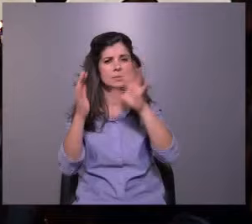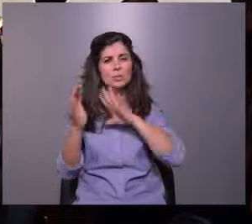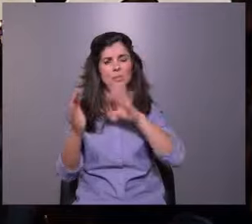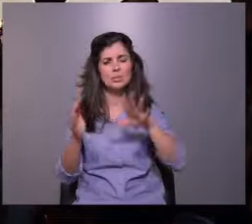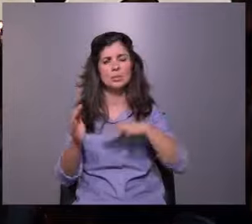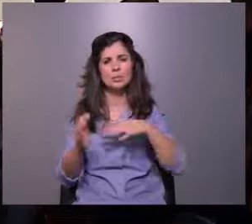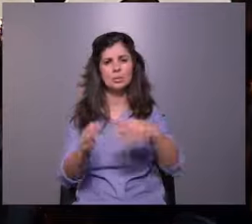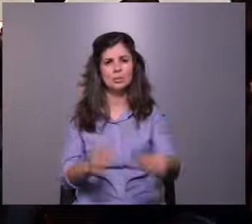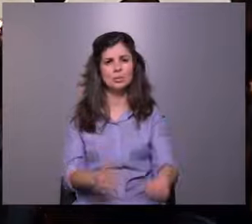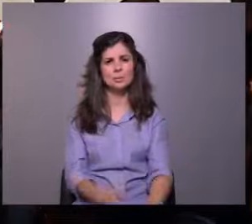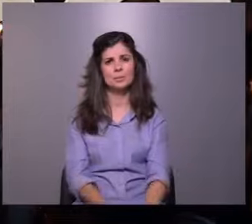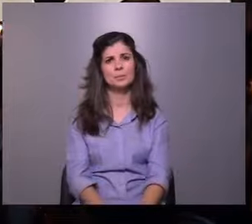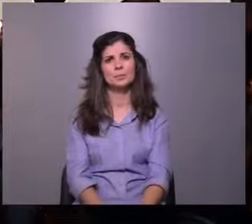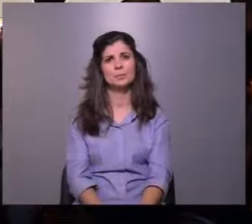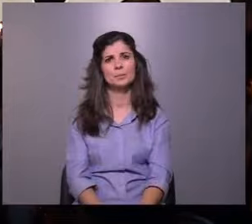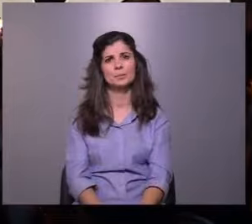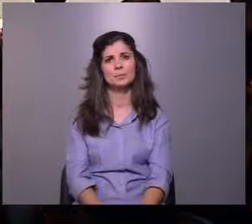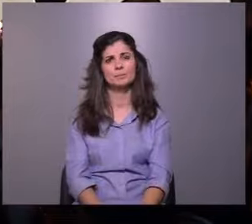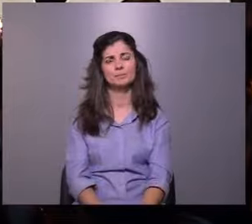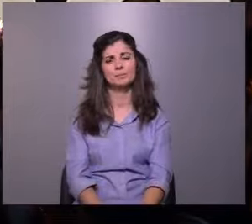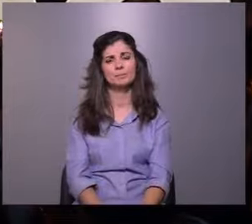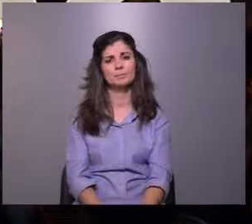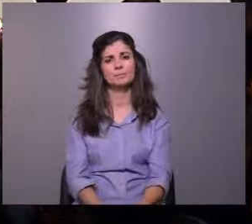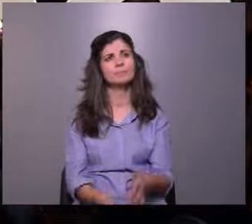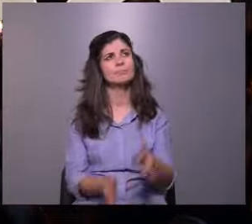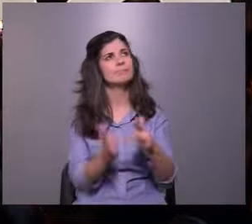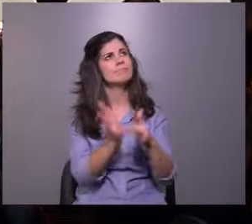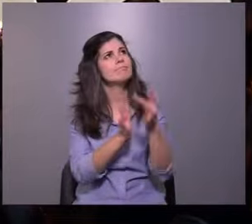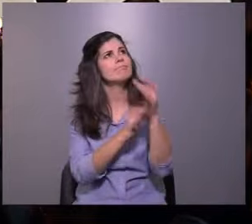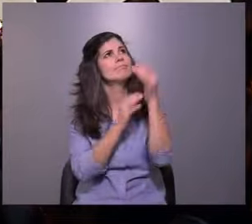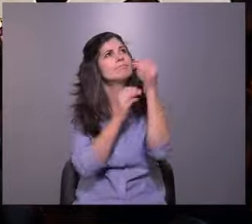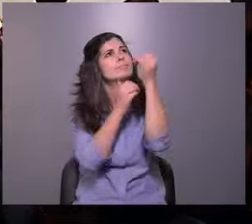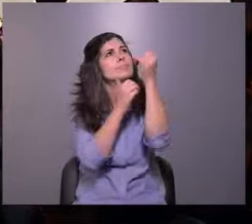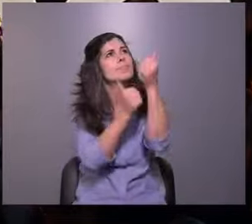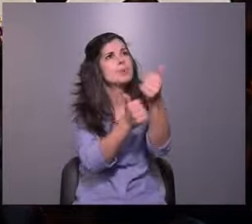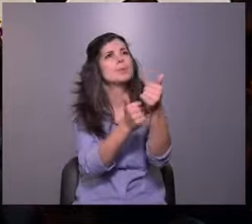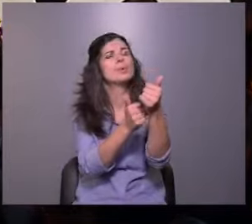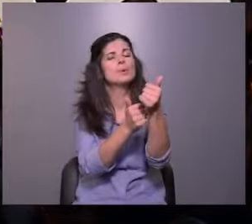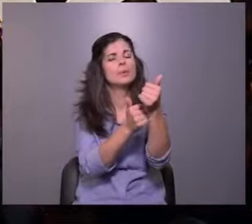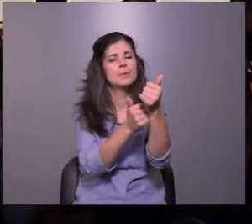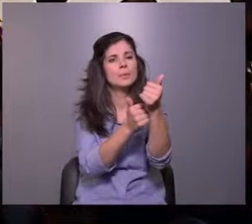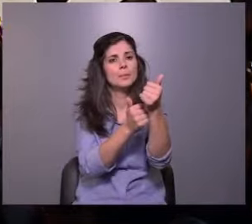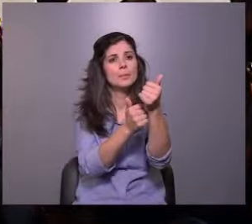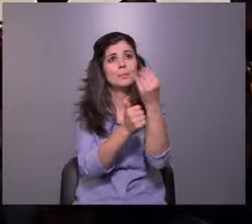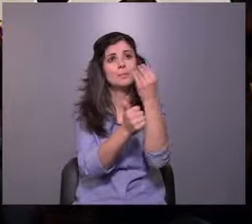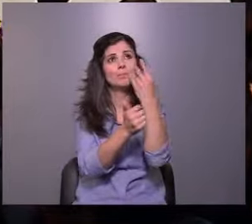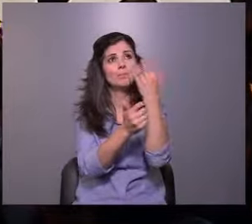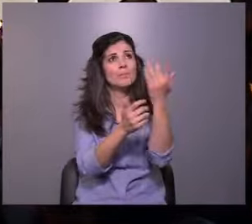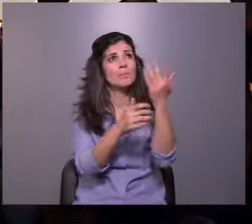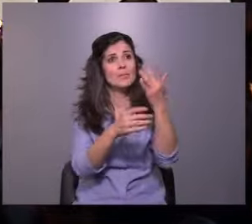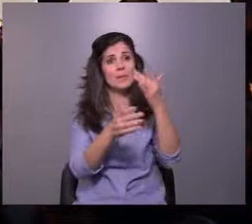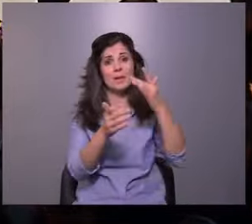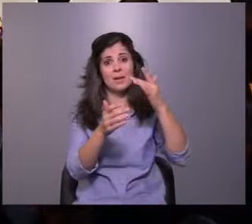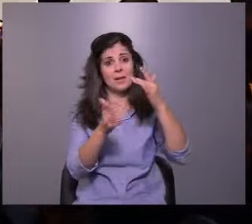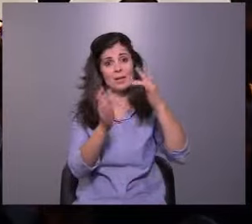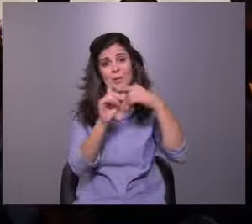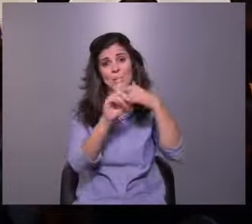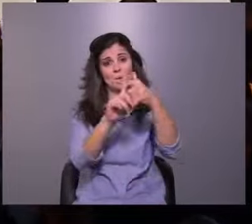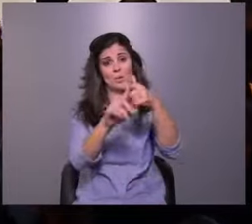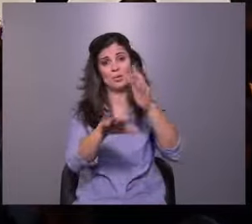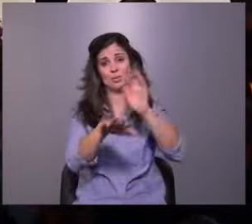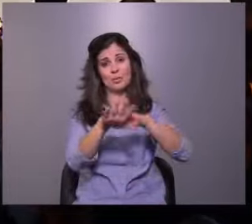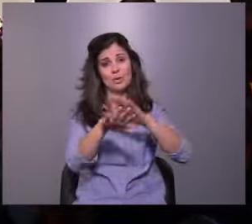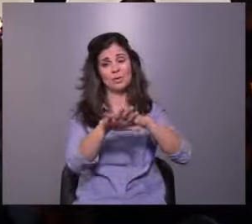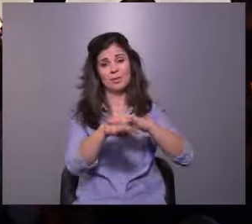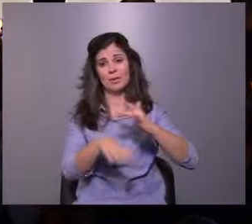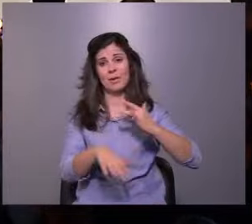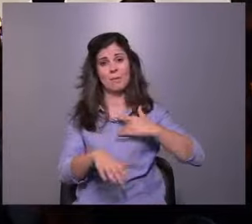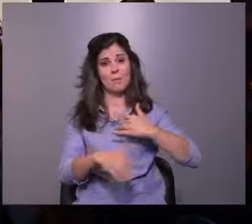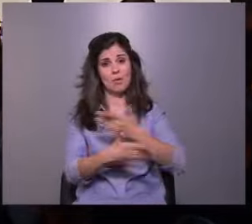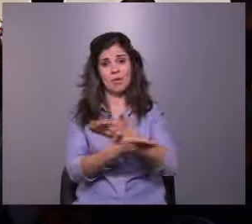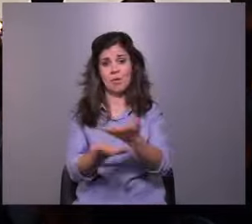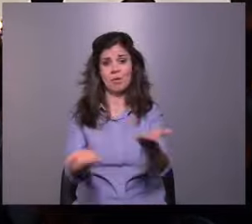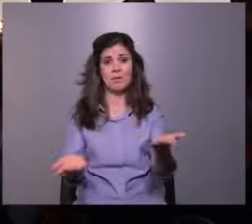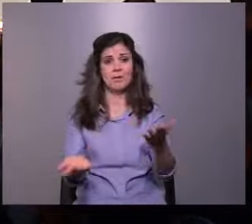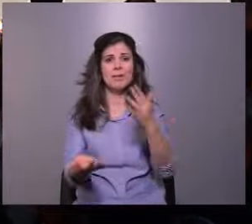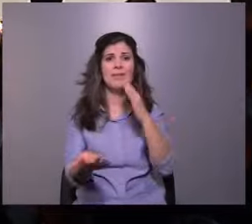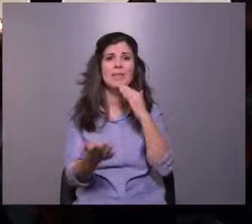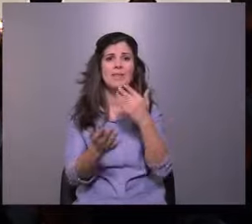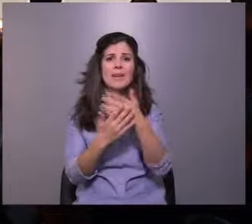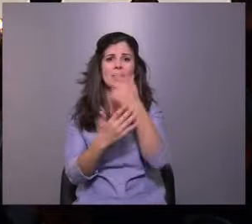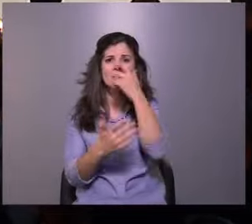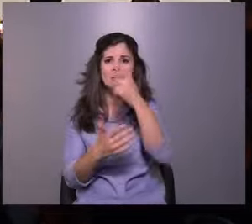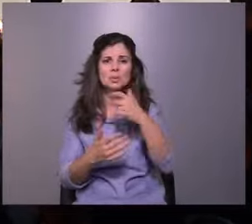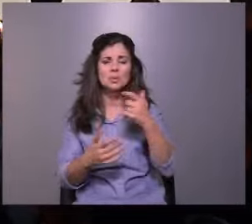da esperança, recebemos o convite a gastar a vida pelo bem comum, fazendo-nos instrumentos de